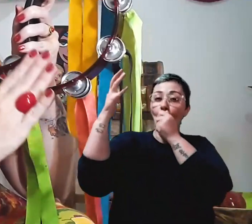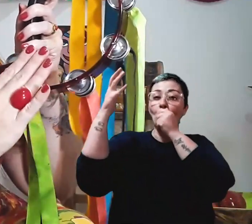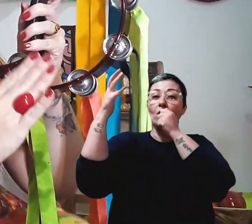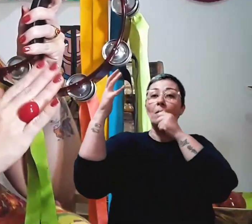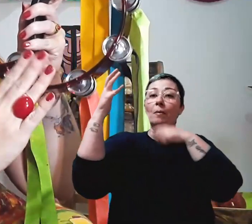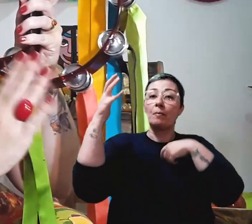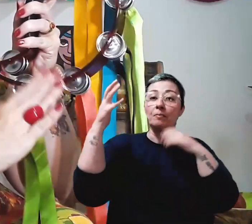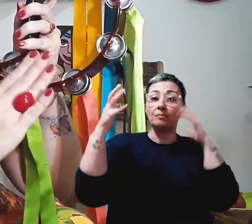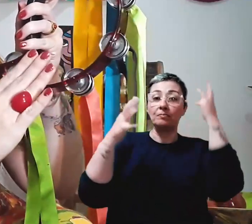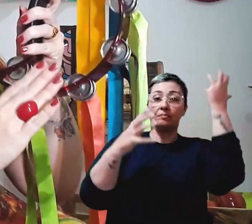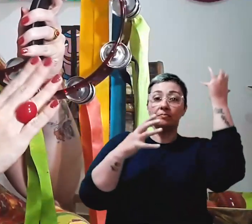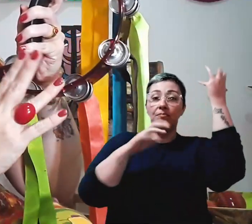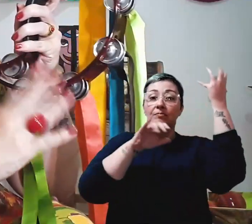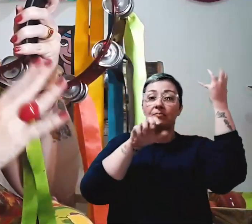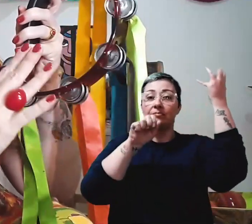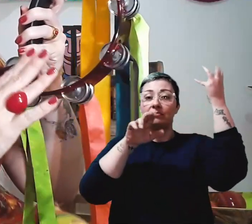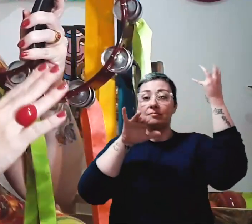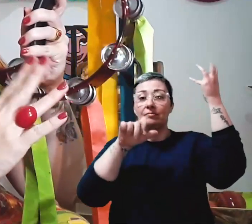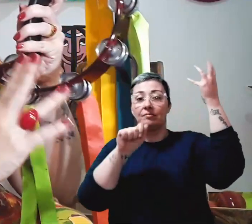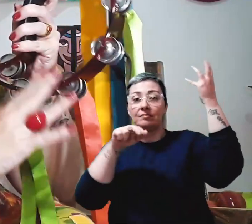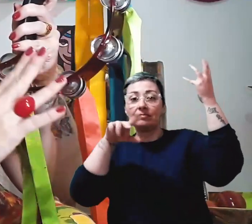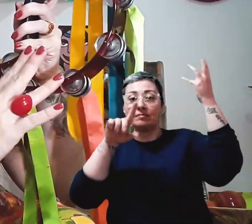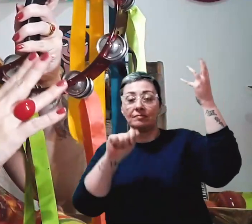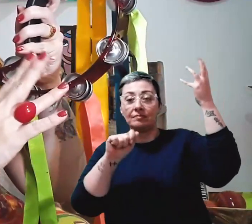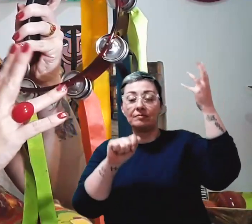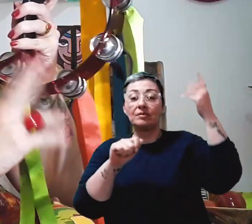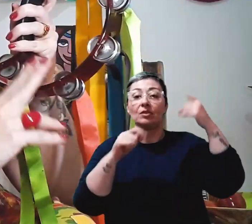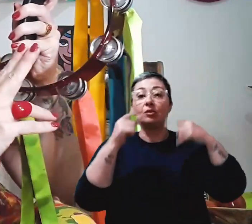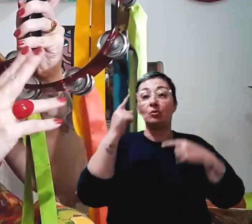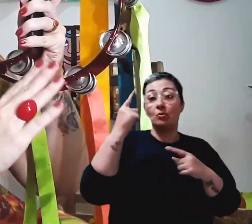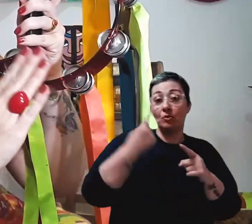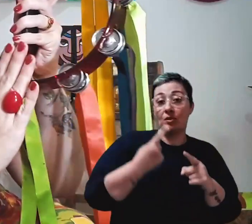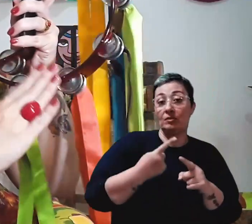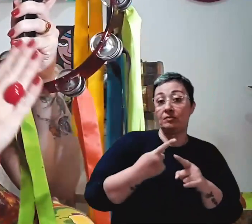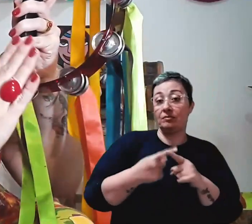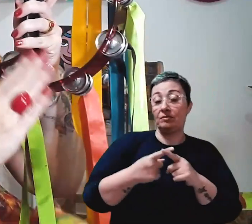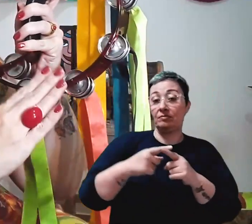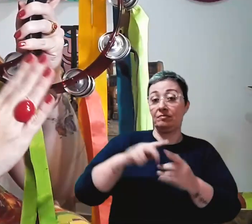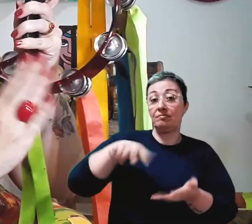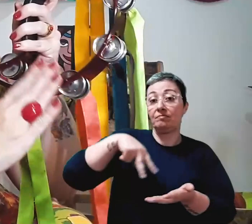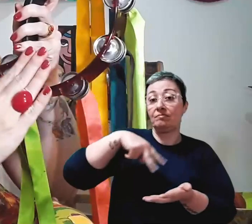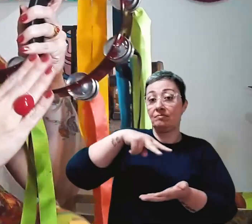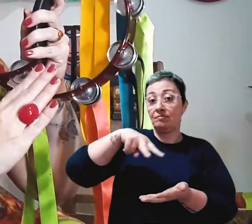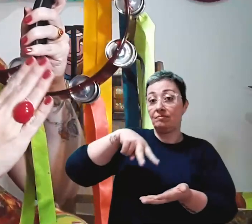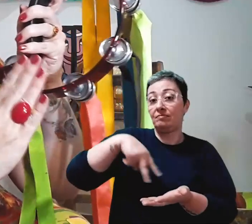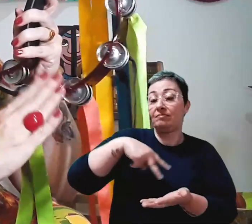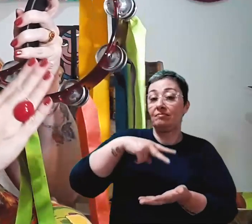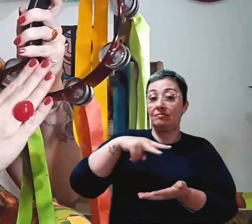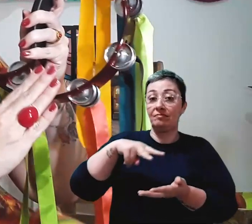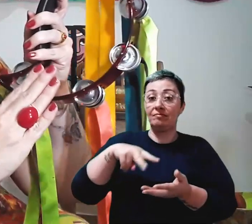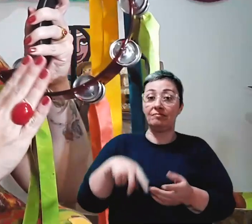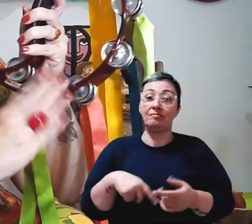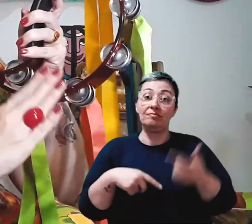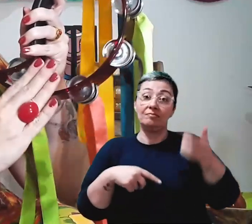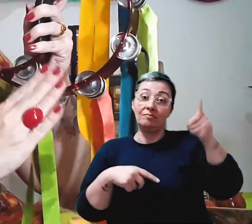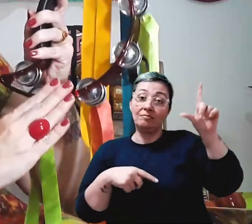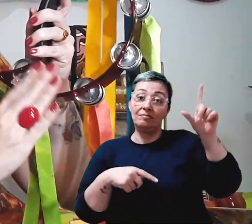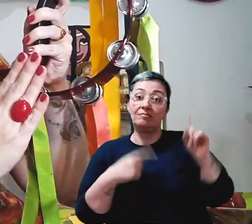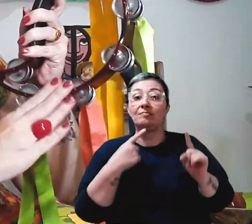limoeiro, meu pé de jacaranda, uma vez o